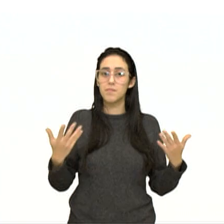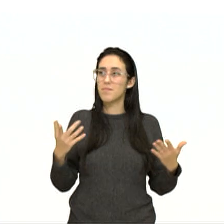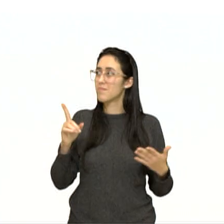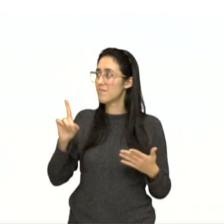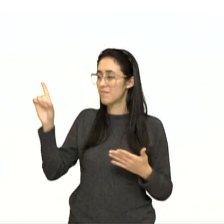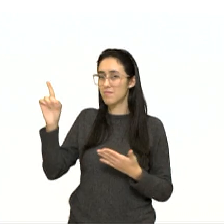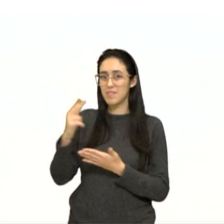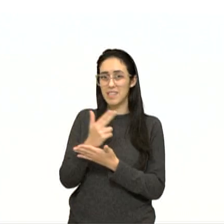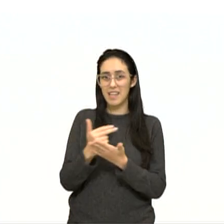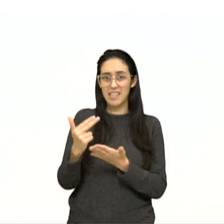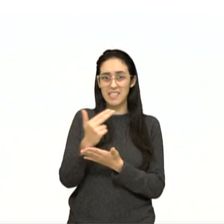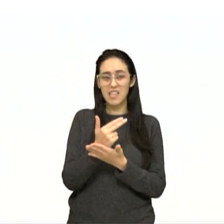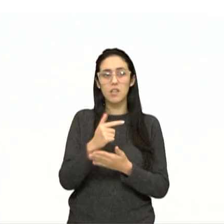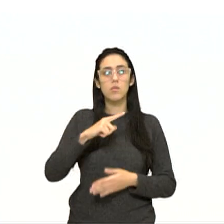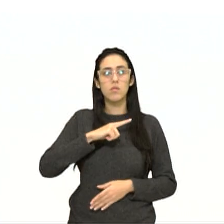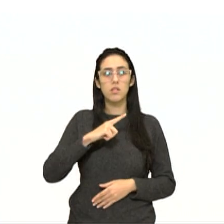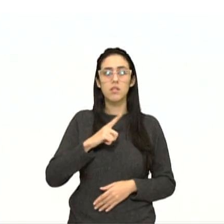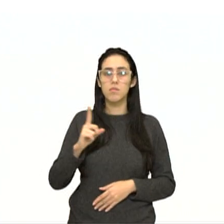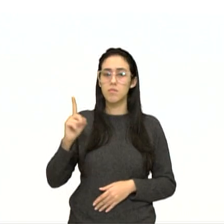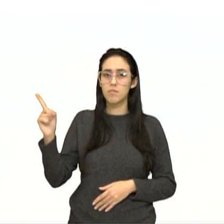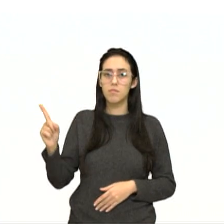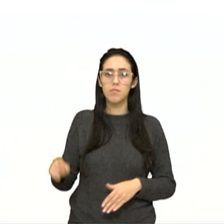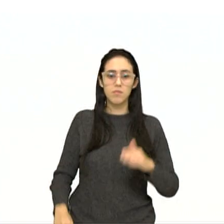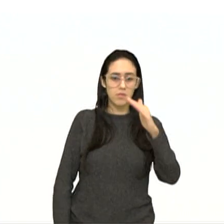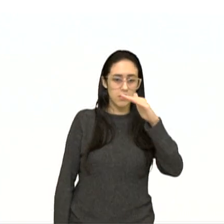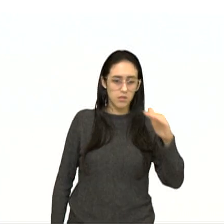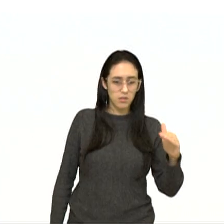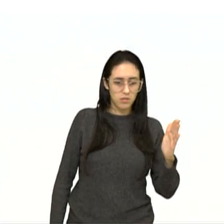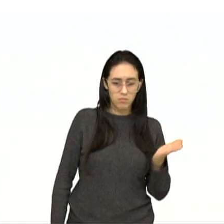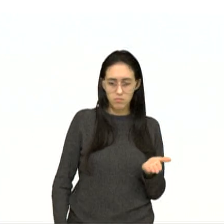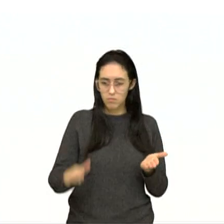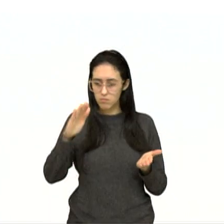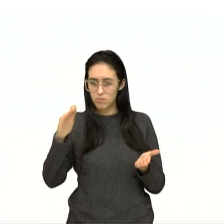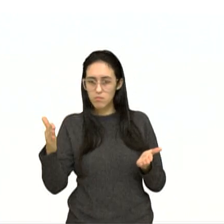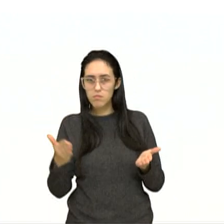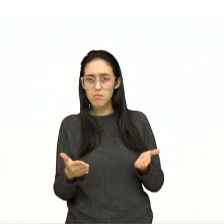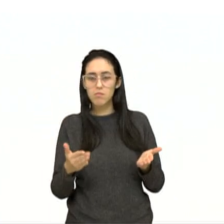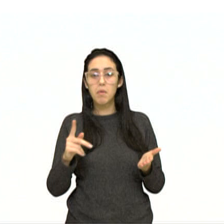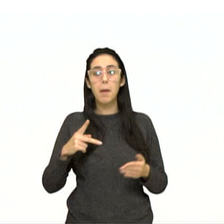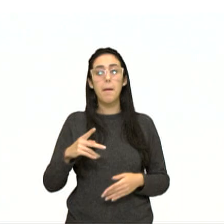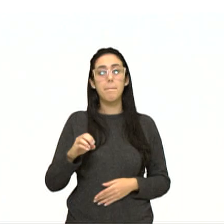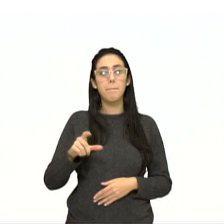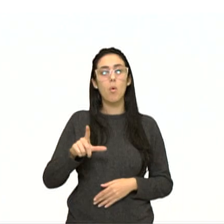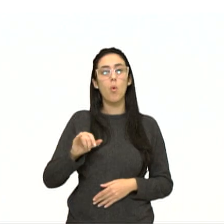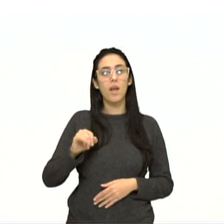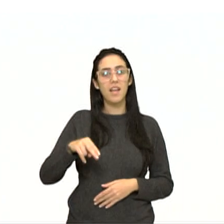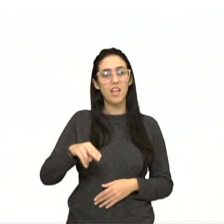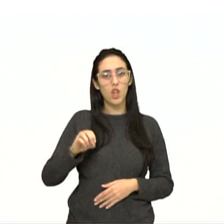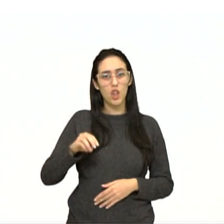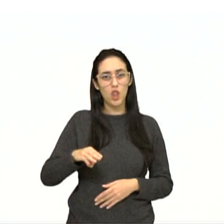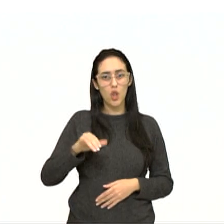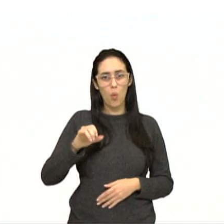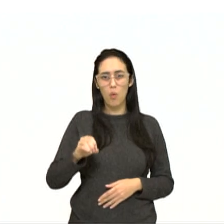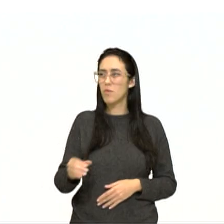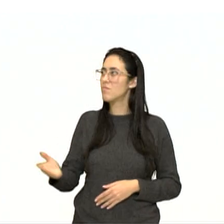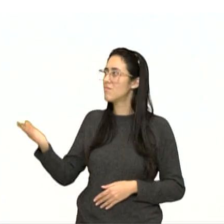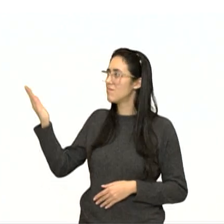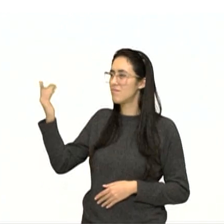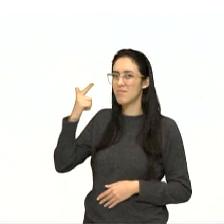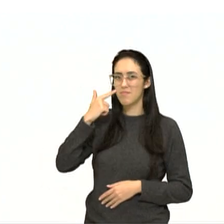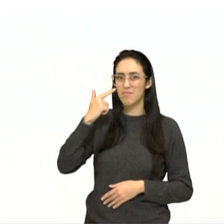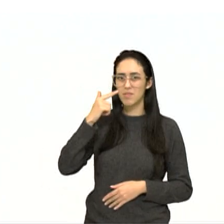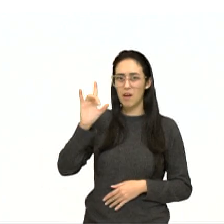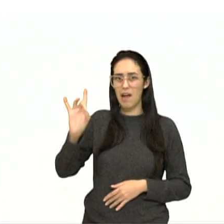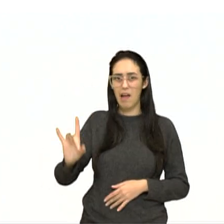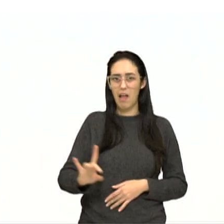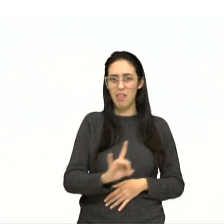fez, ela disse que as medidas dos lados são polinômios. 3x mais a,